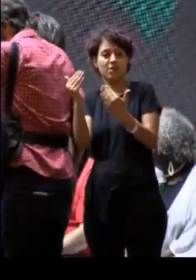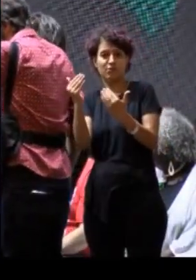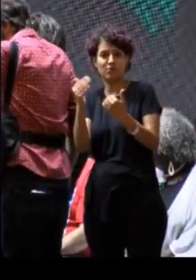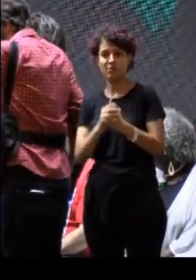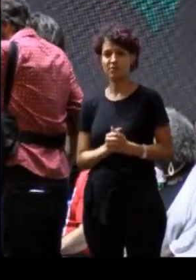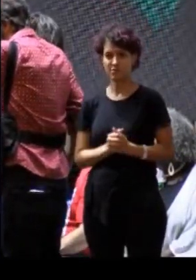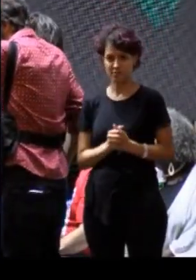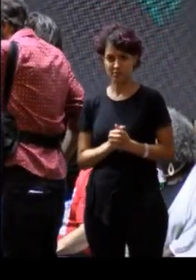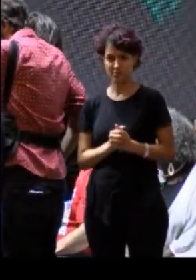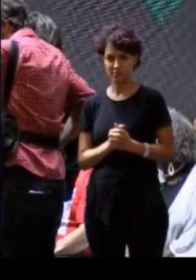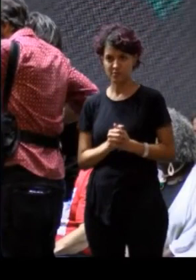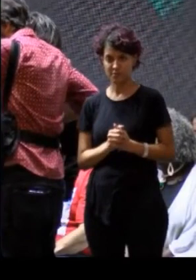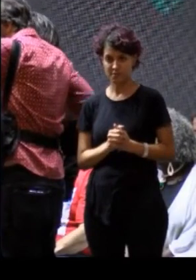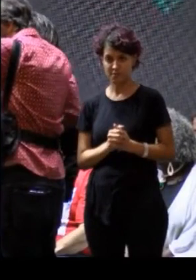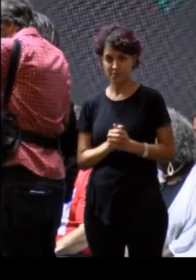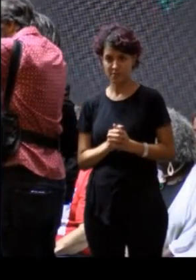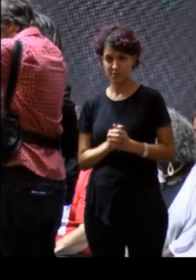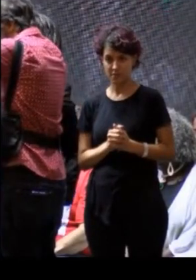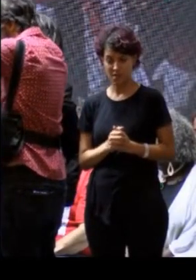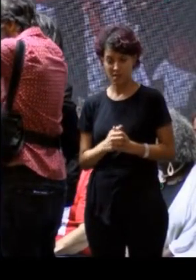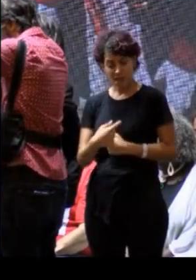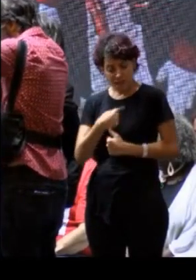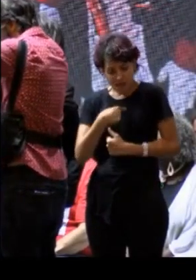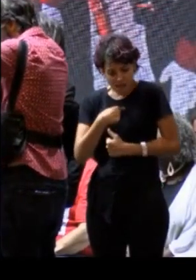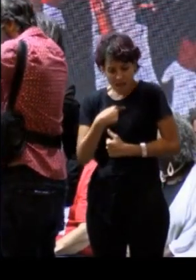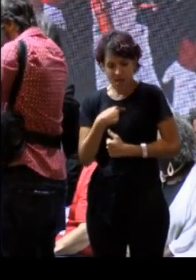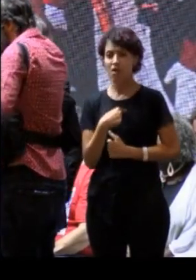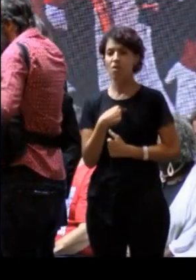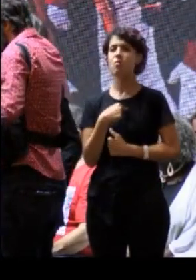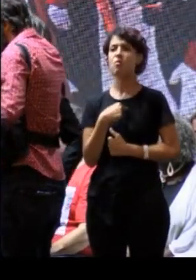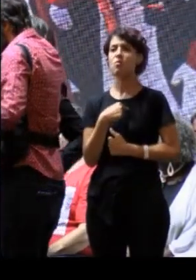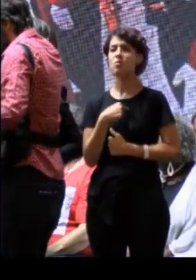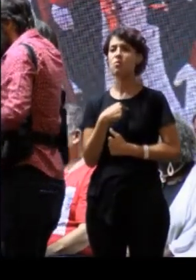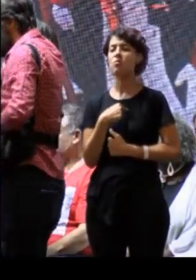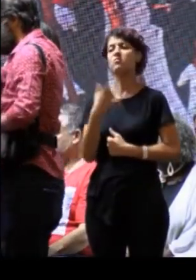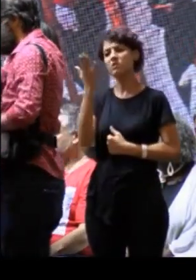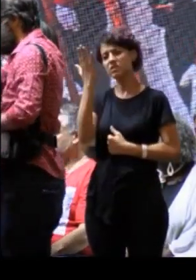Eu não sei em que lugar do mundo